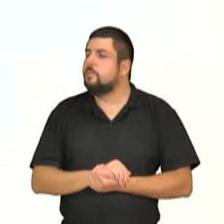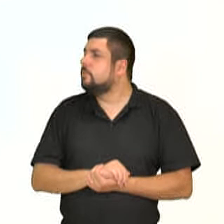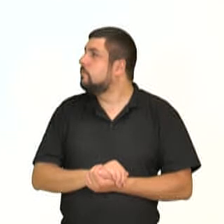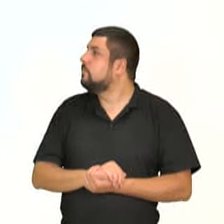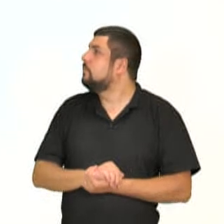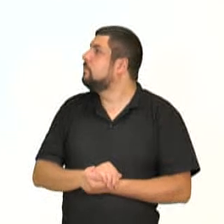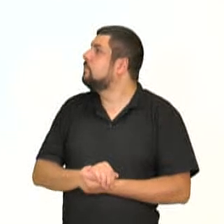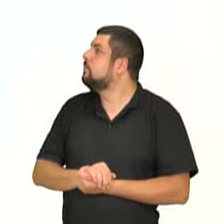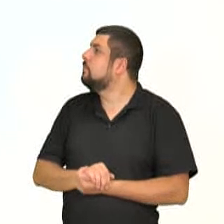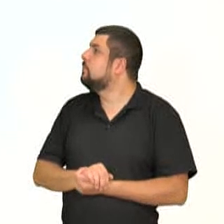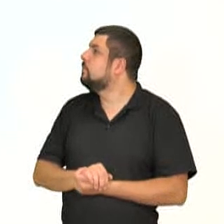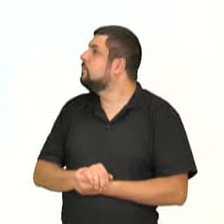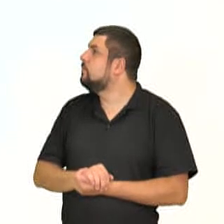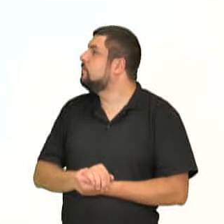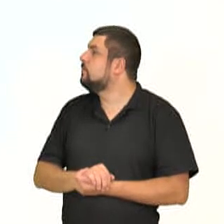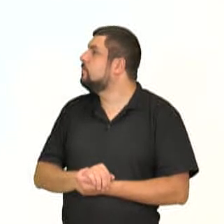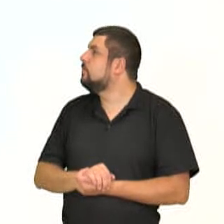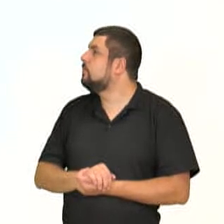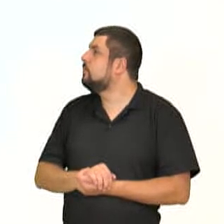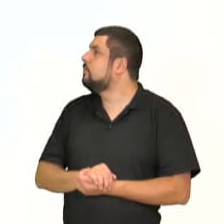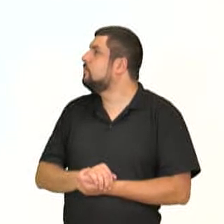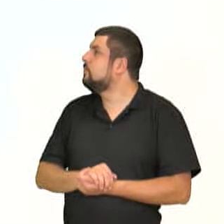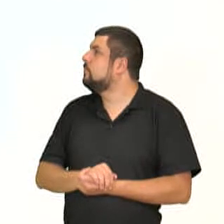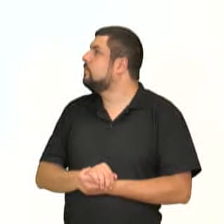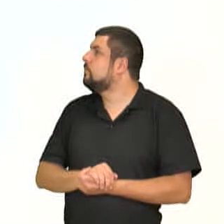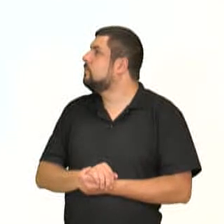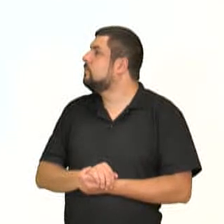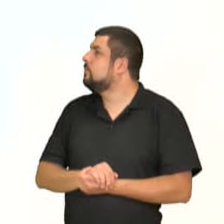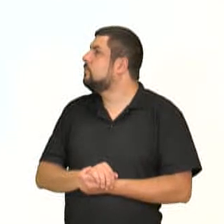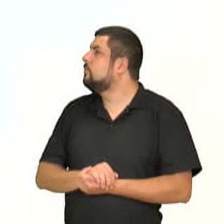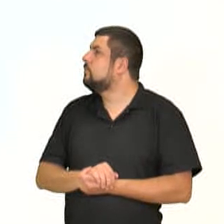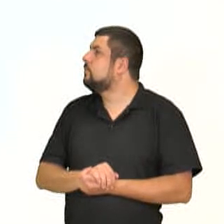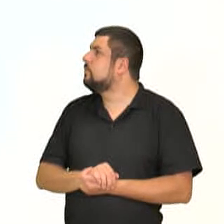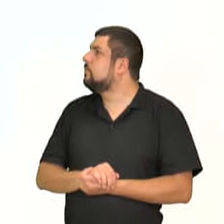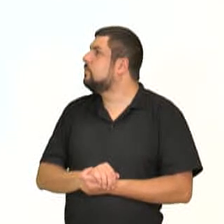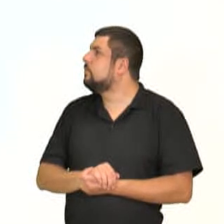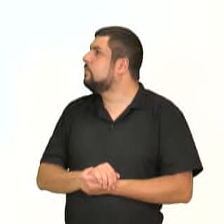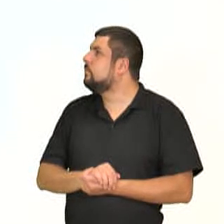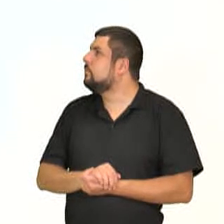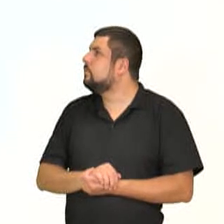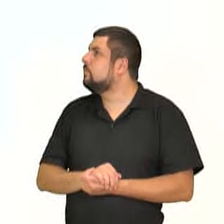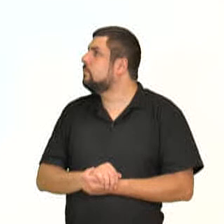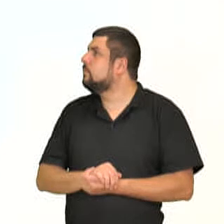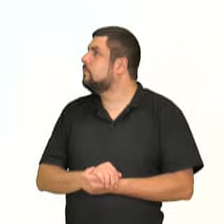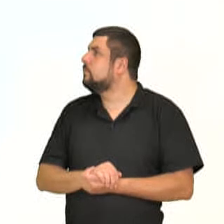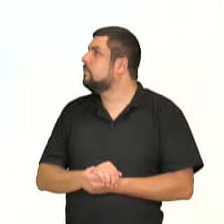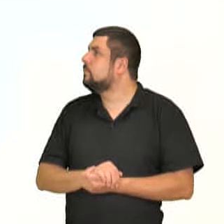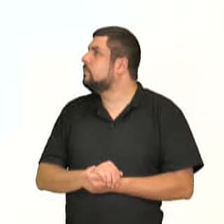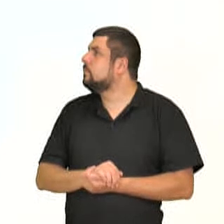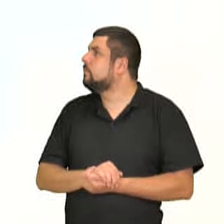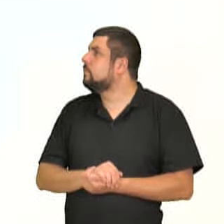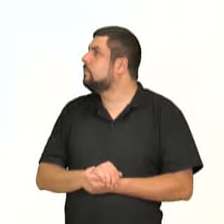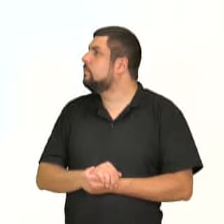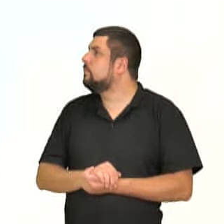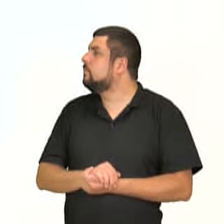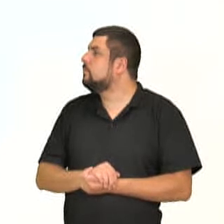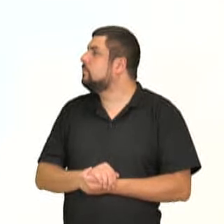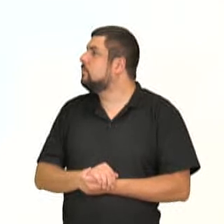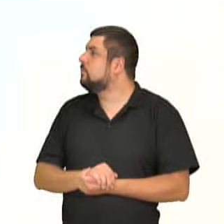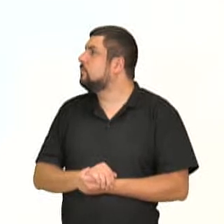limpié, leí um buen libro, hice 3 séries de dominadas, ordené mis